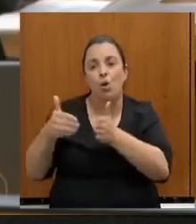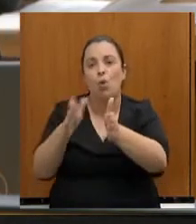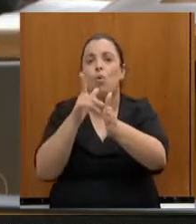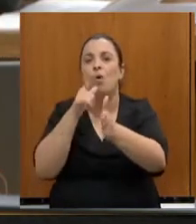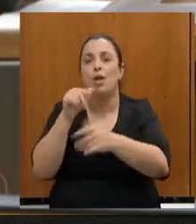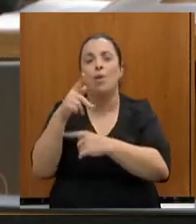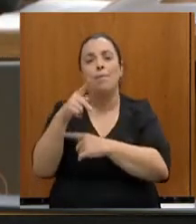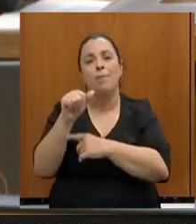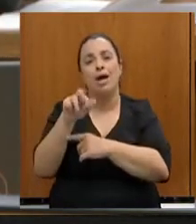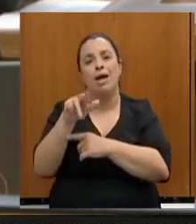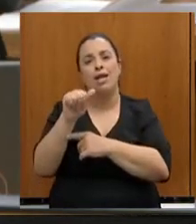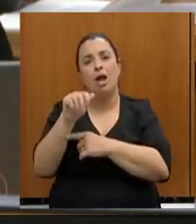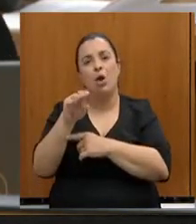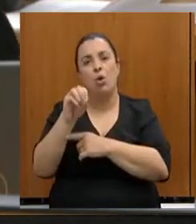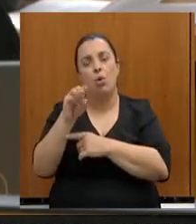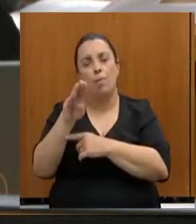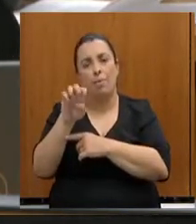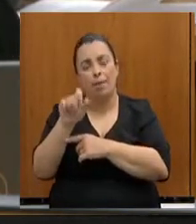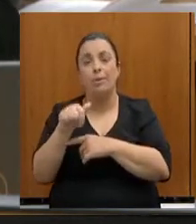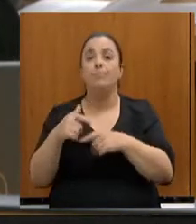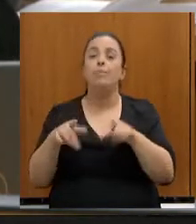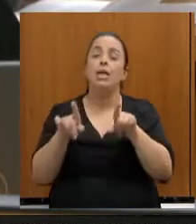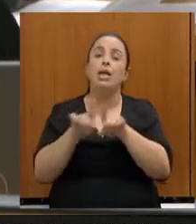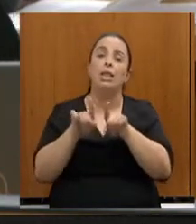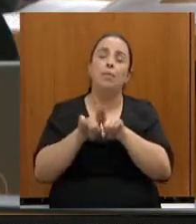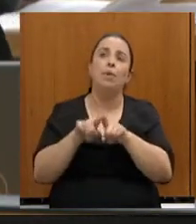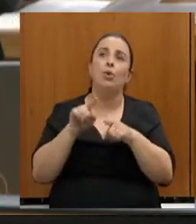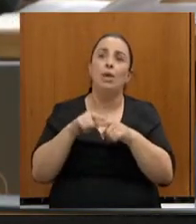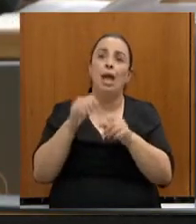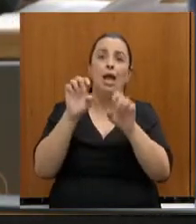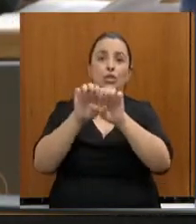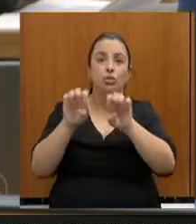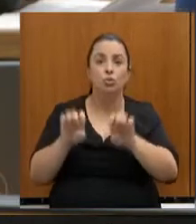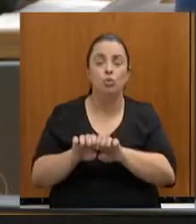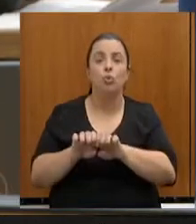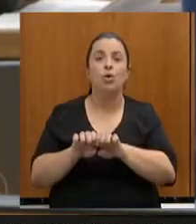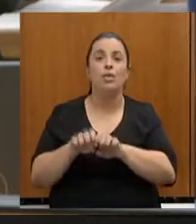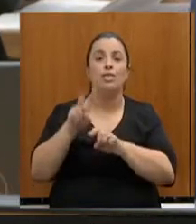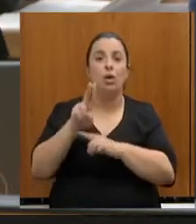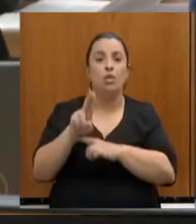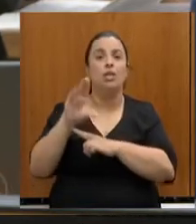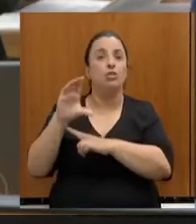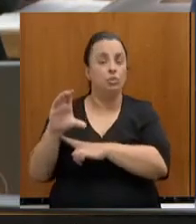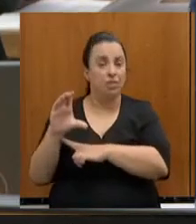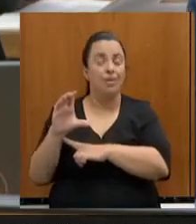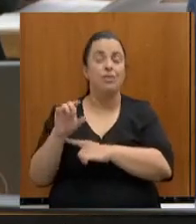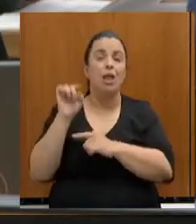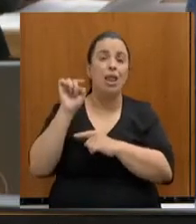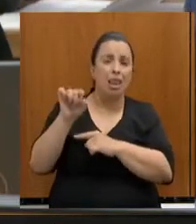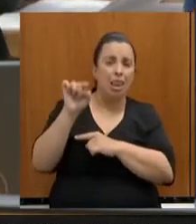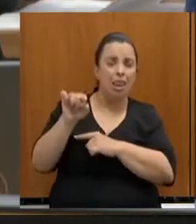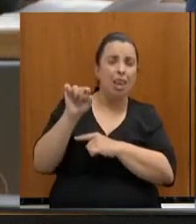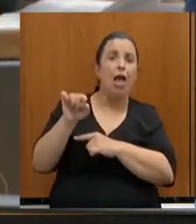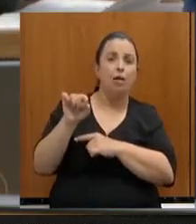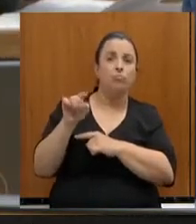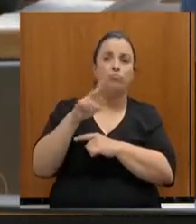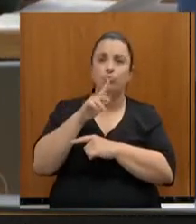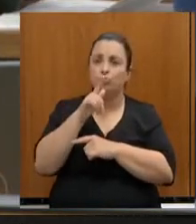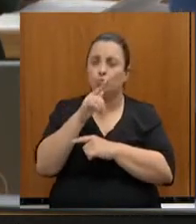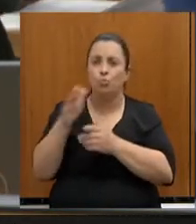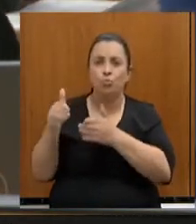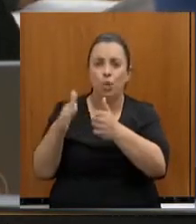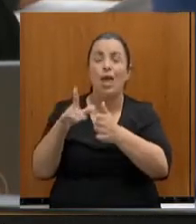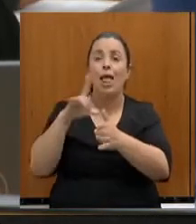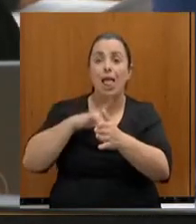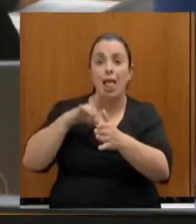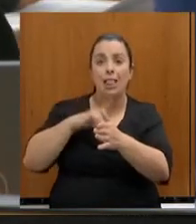e eu destaquei a estruturação das unidades de conservação na bacia do Paraopeba tem a criação né de uma